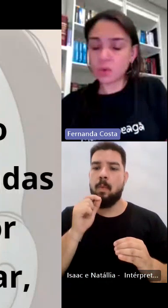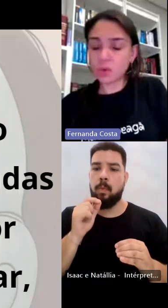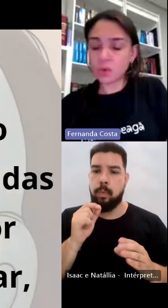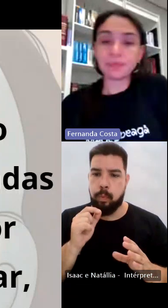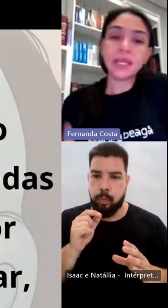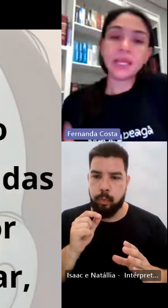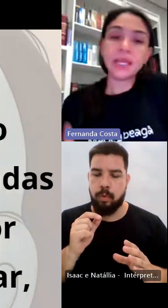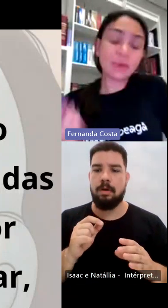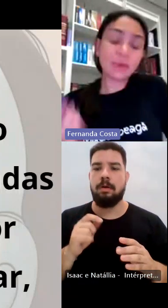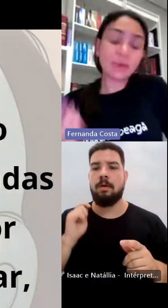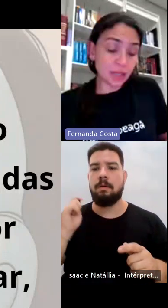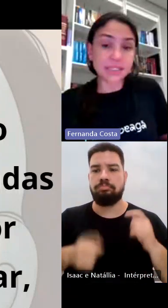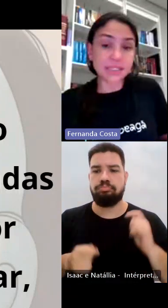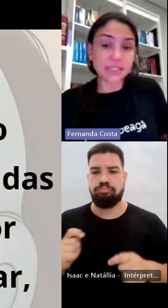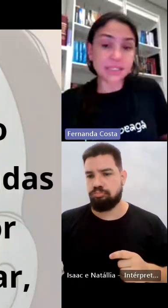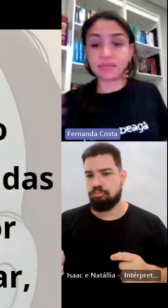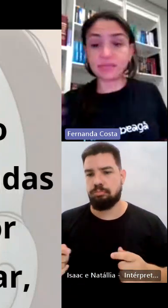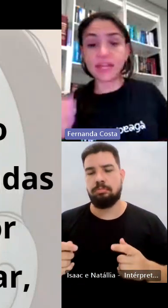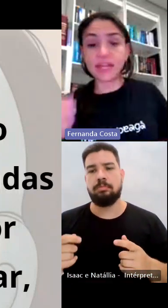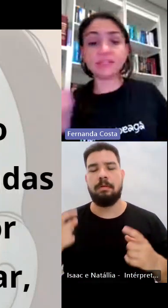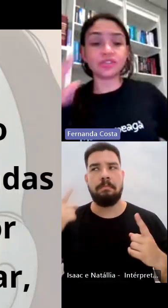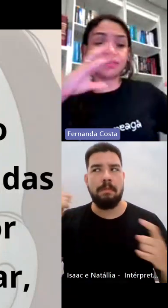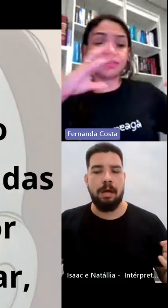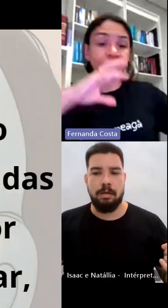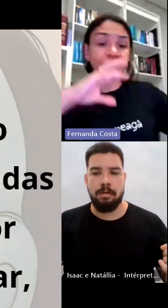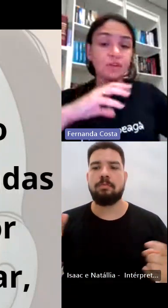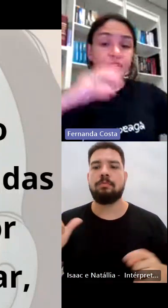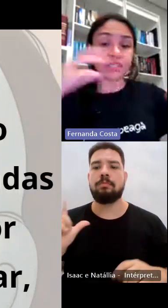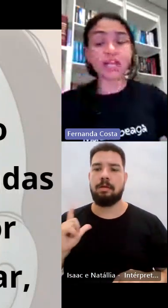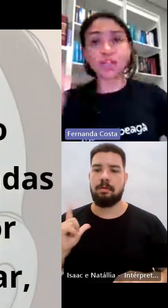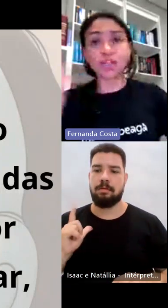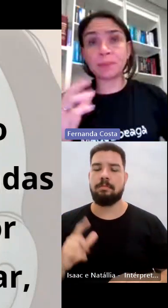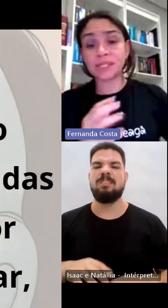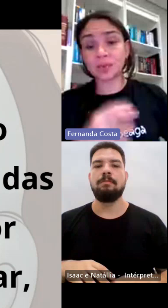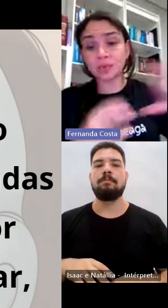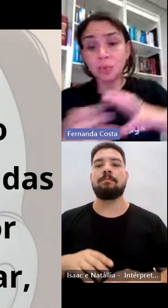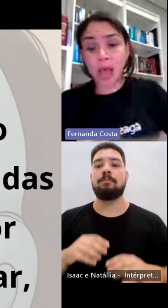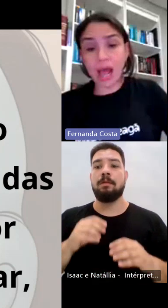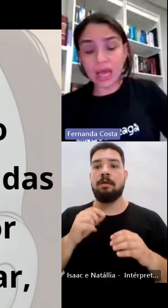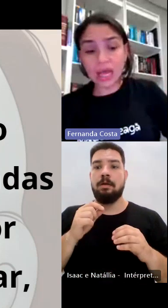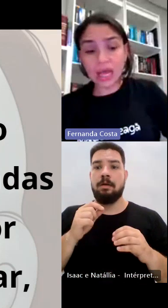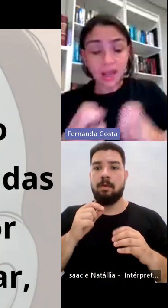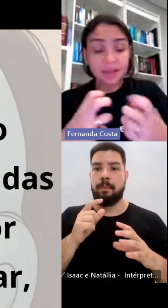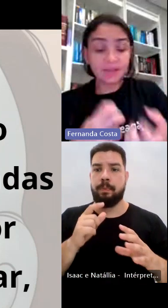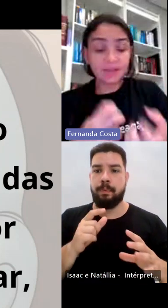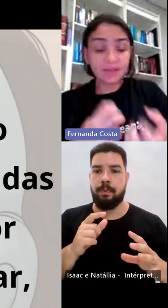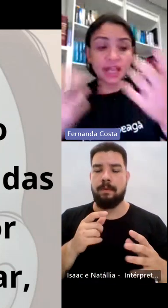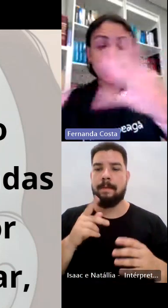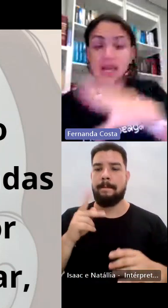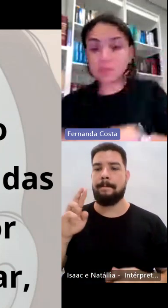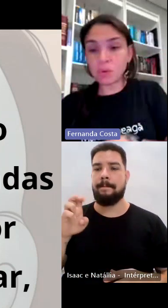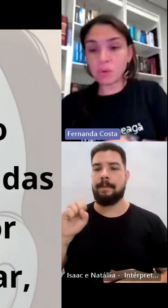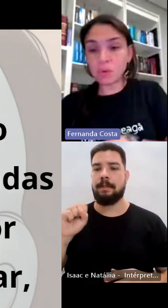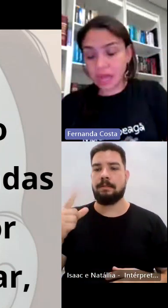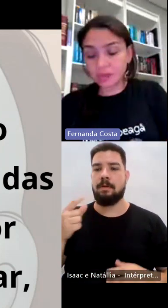alguma coisa. Então, essa diferença de velocidade e pressão do ar é que vai